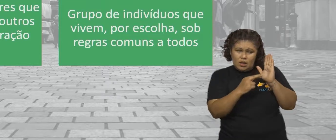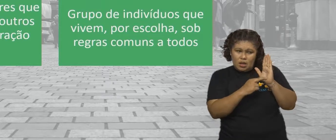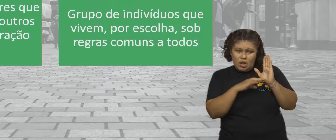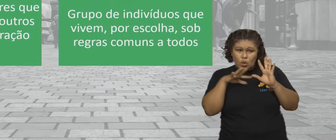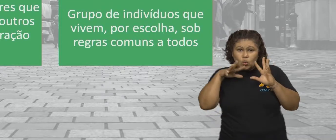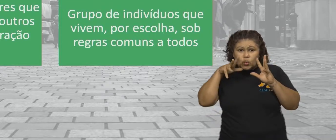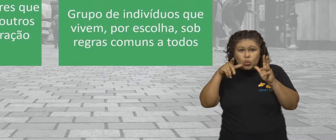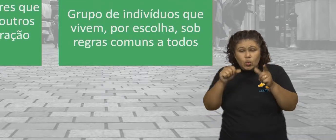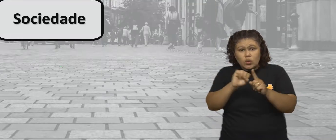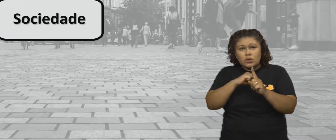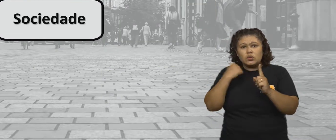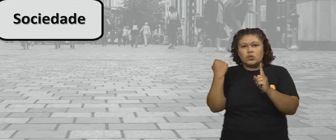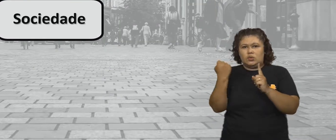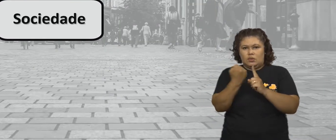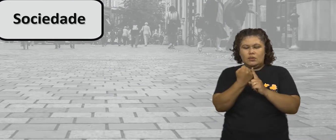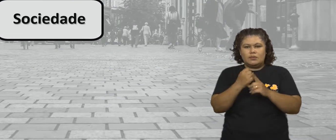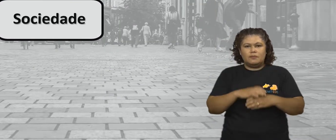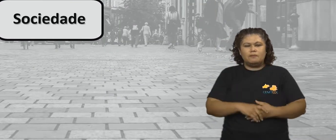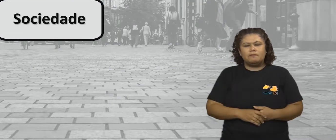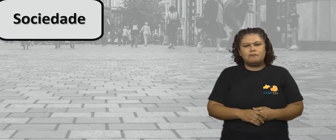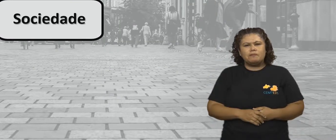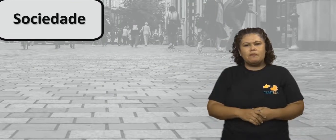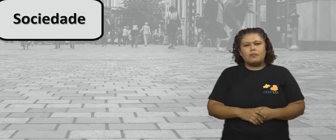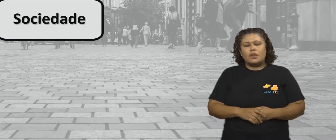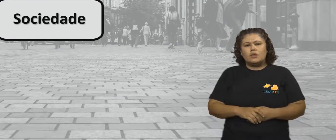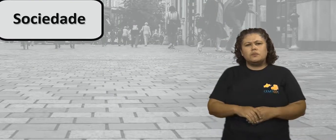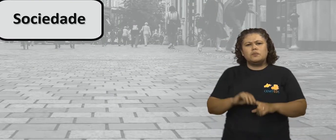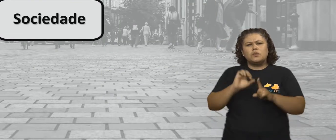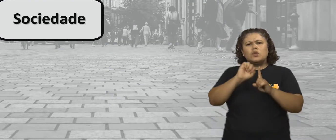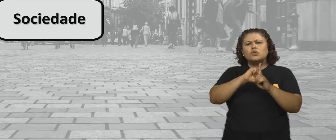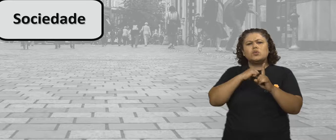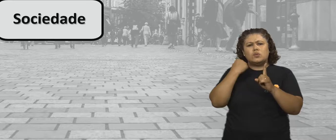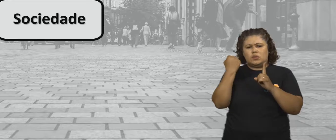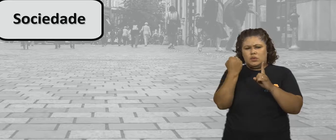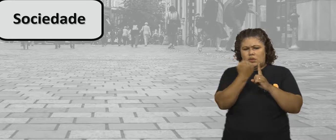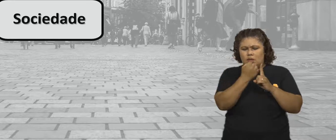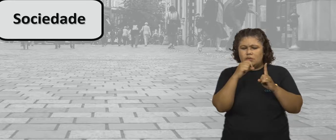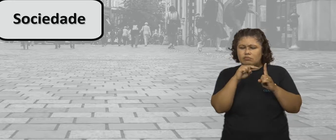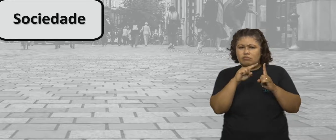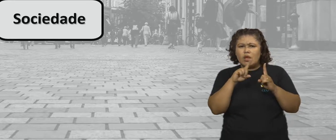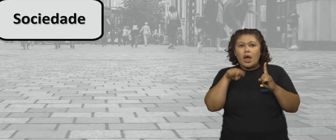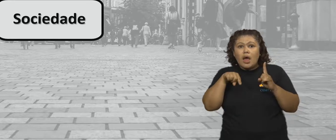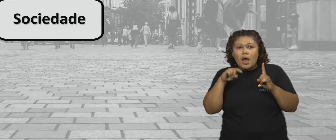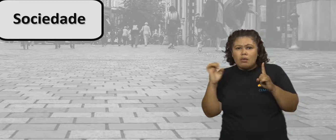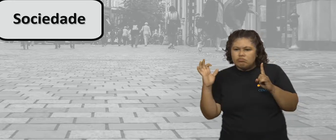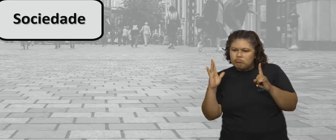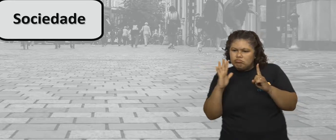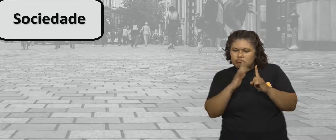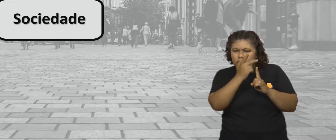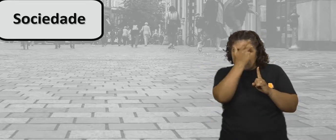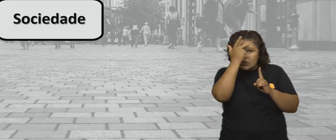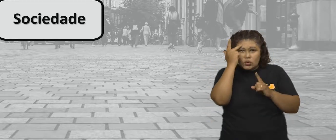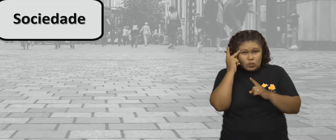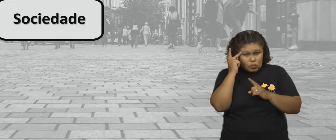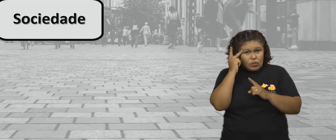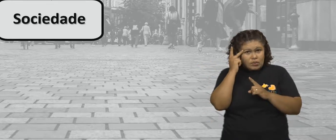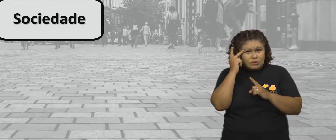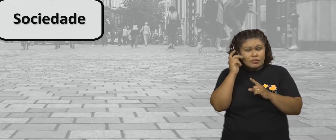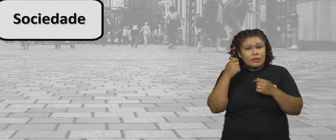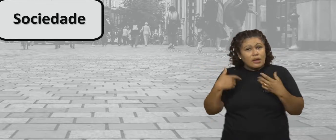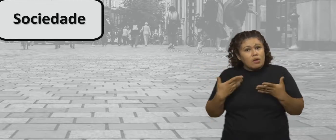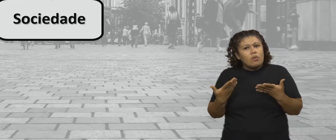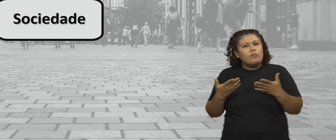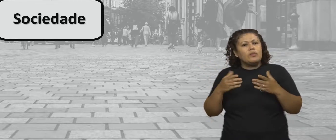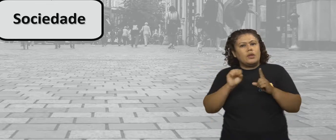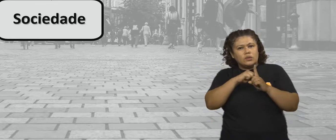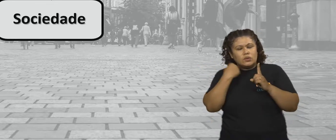seja, coletivamente. A sociedade é formada por indivíduos. O todo que é a sociedade precisa das partes